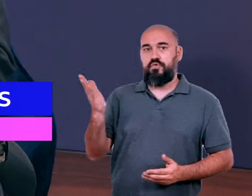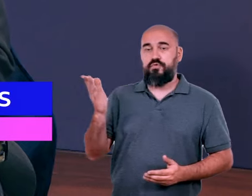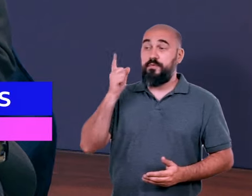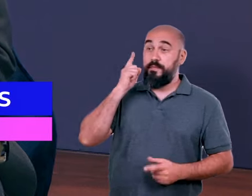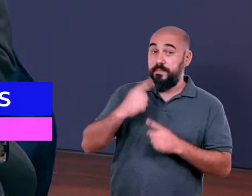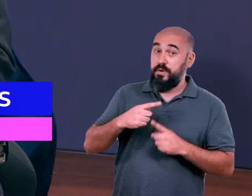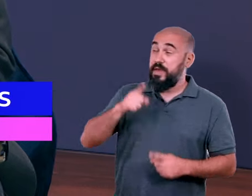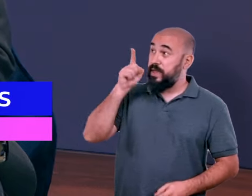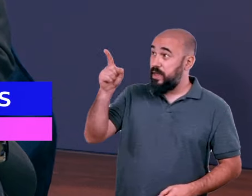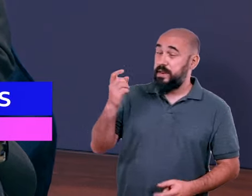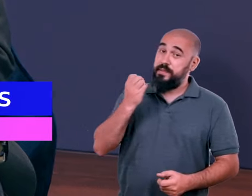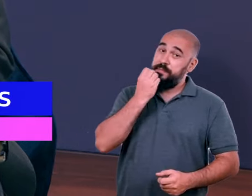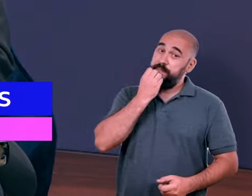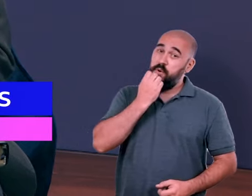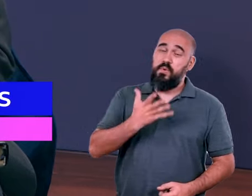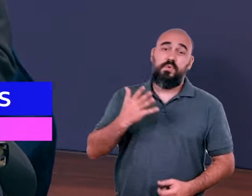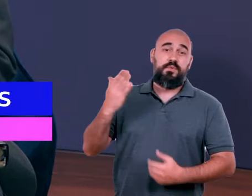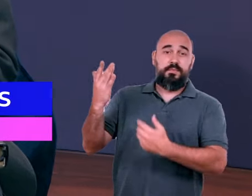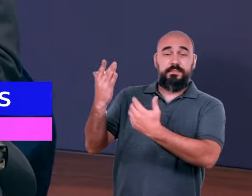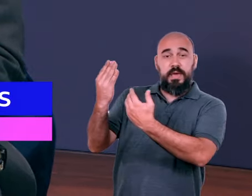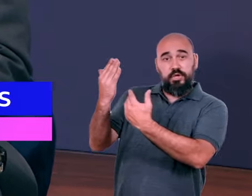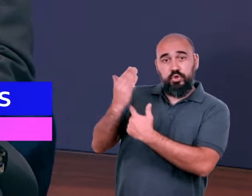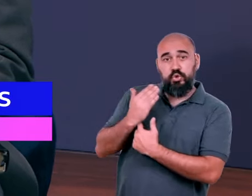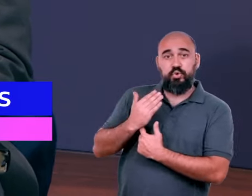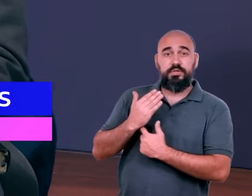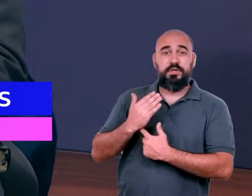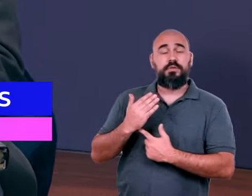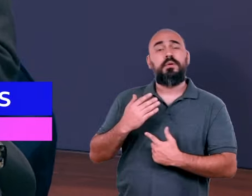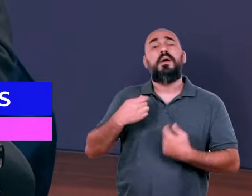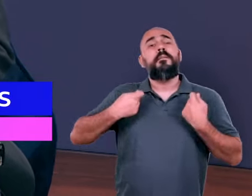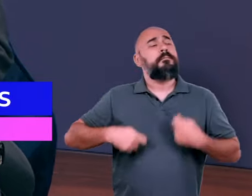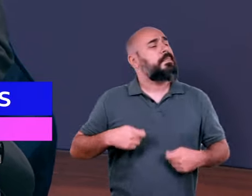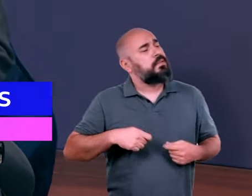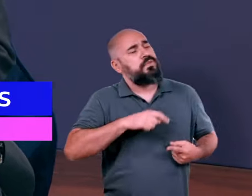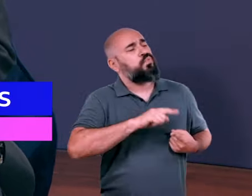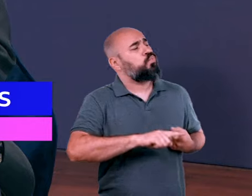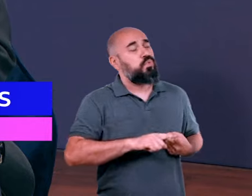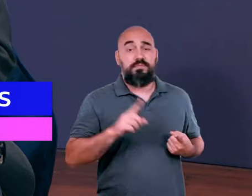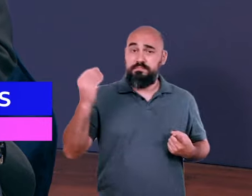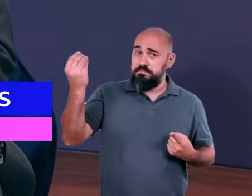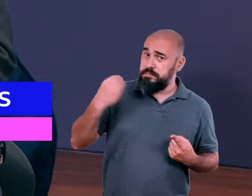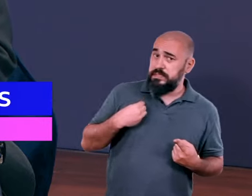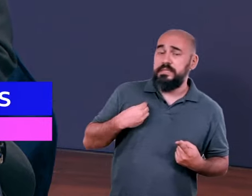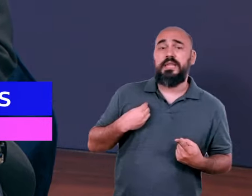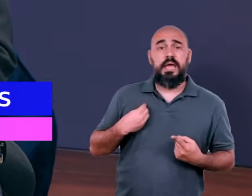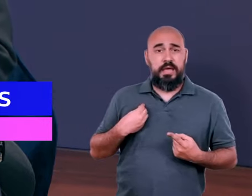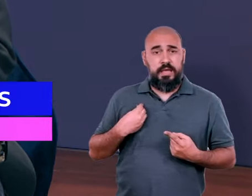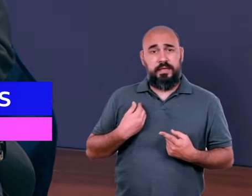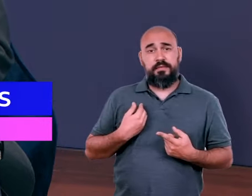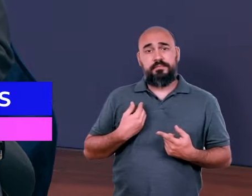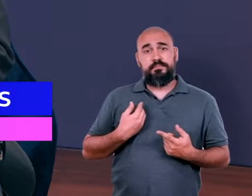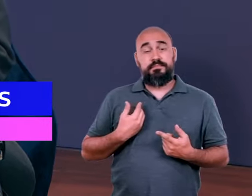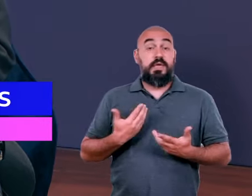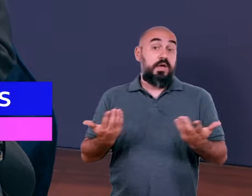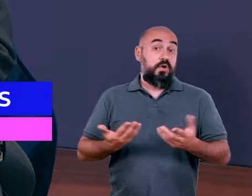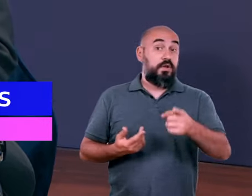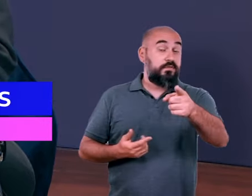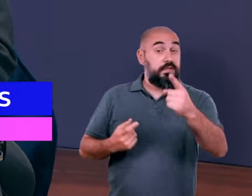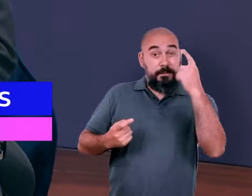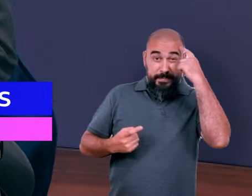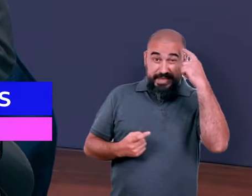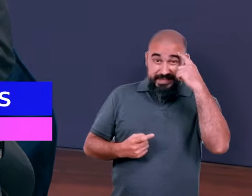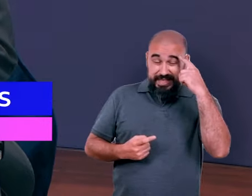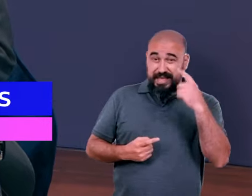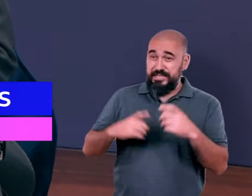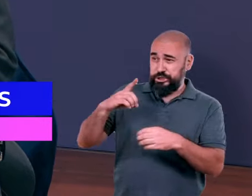provido aquilo que eu preciso, aquilo que eu necessito. Essa é uma questão que agora você precisa pedir a Deus. Se